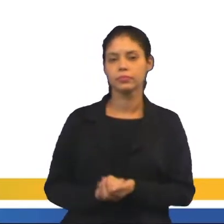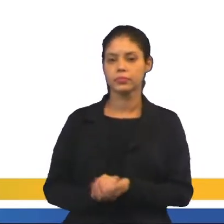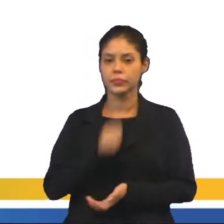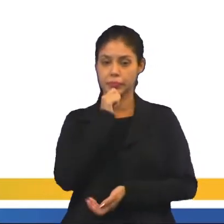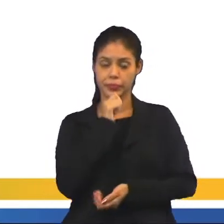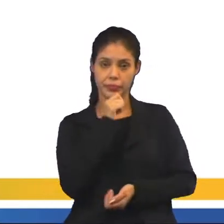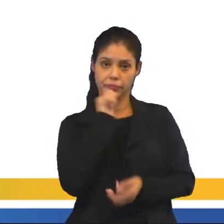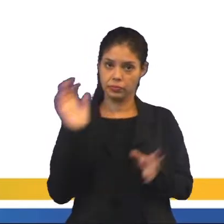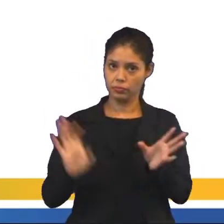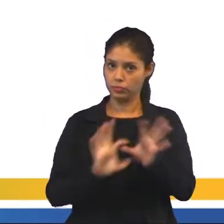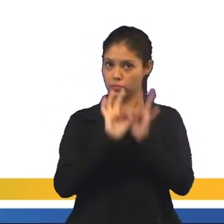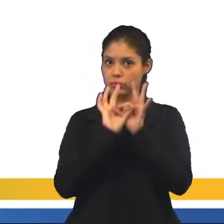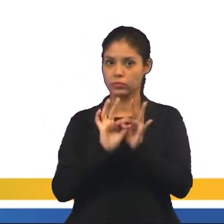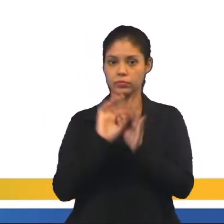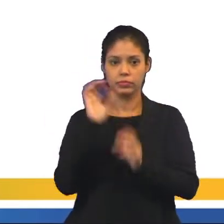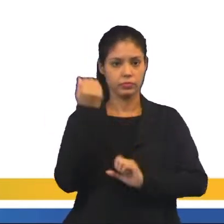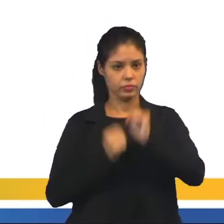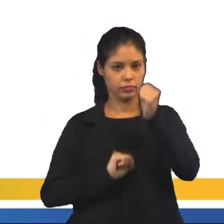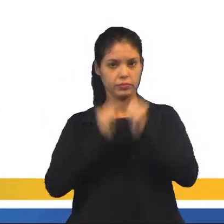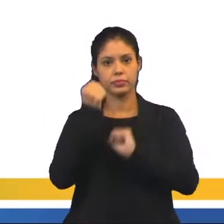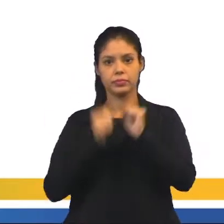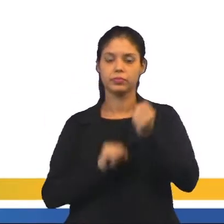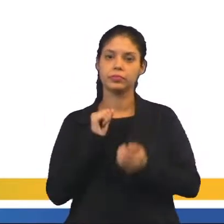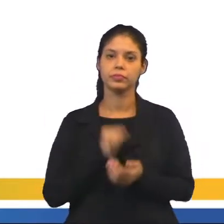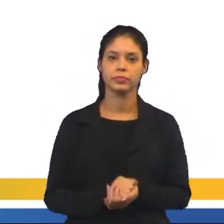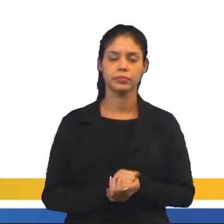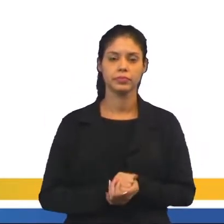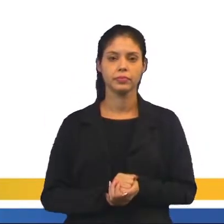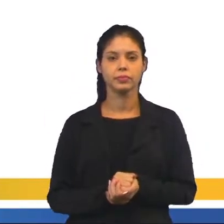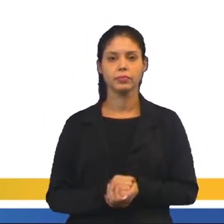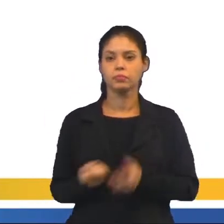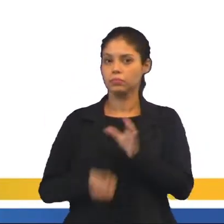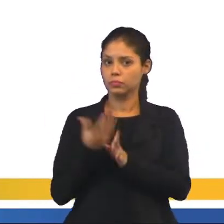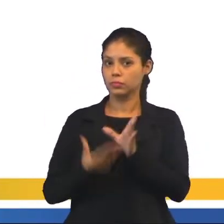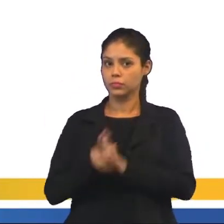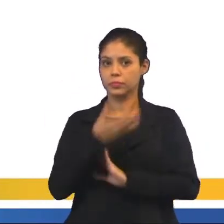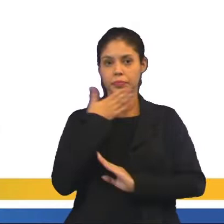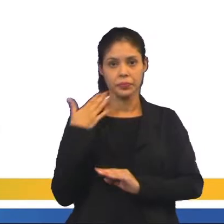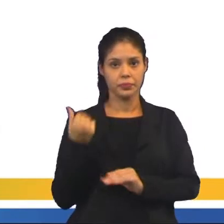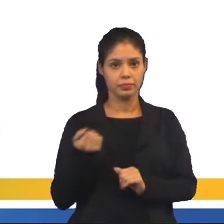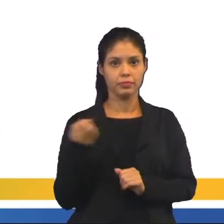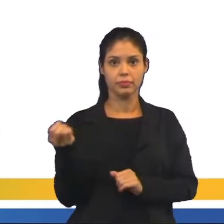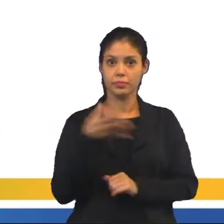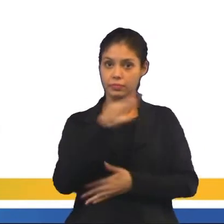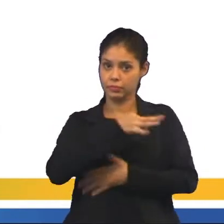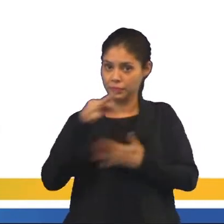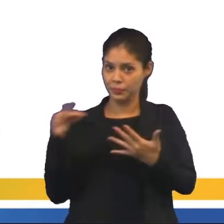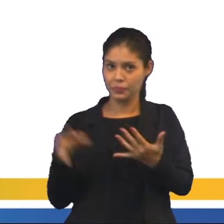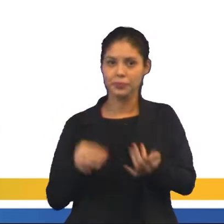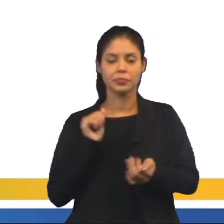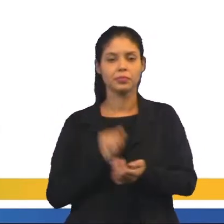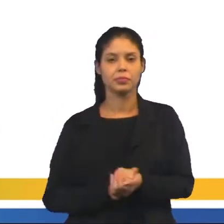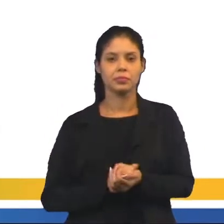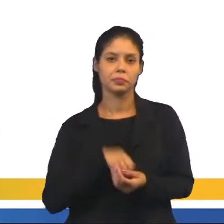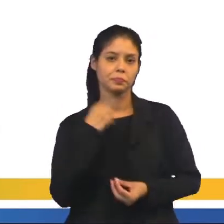estão integrados com a indústria. E aí vai gerar novos elementos na paisagem, como